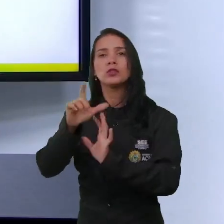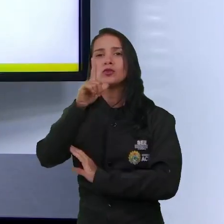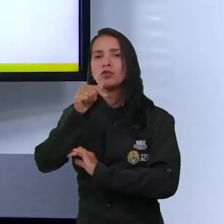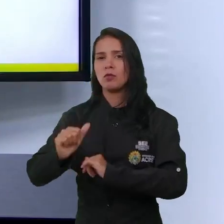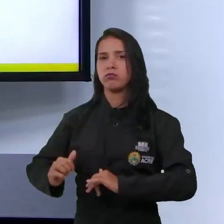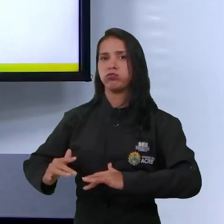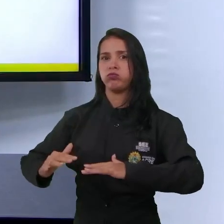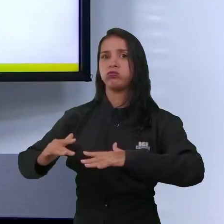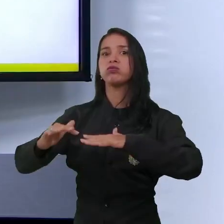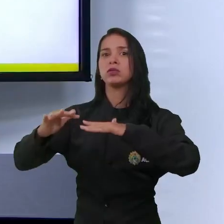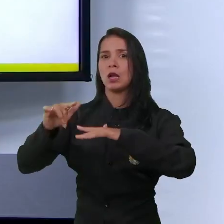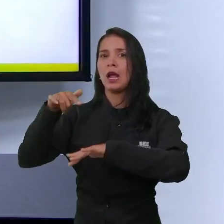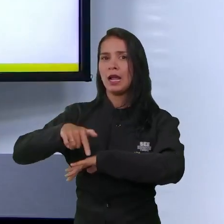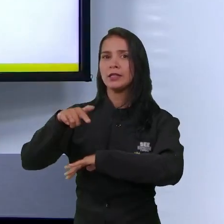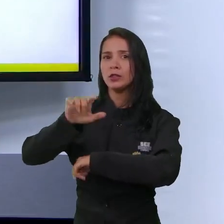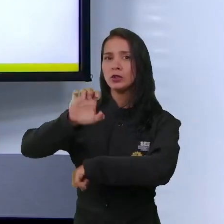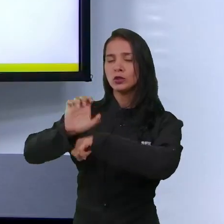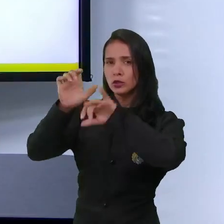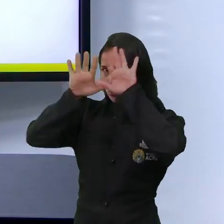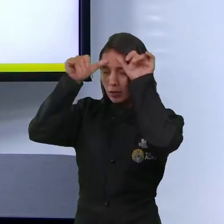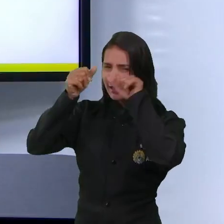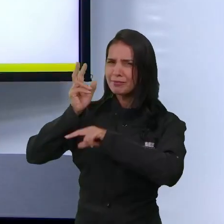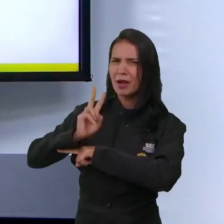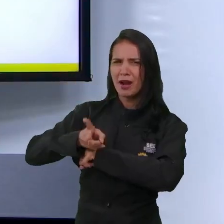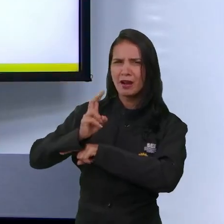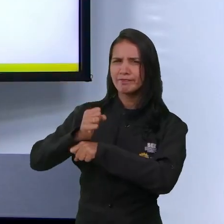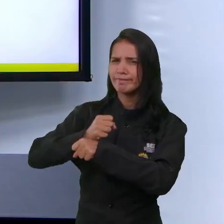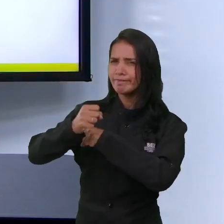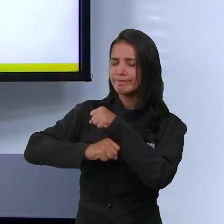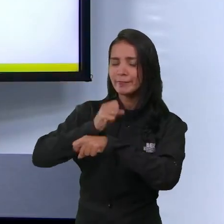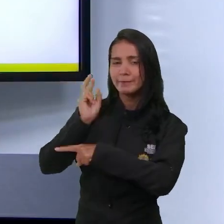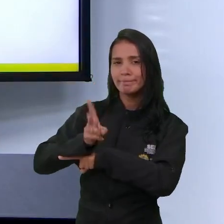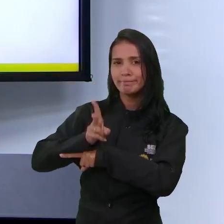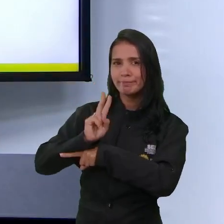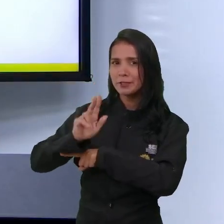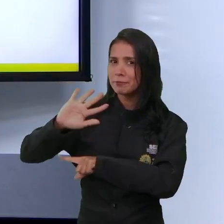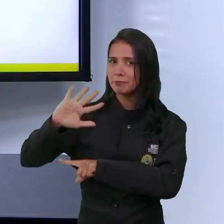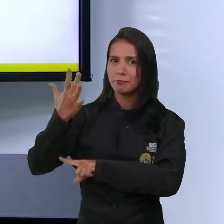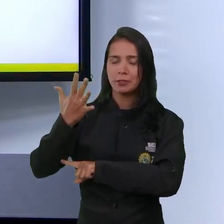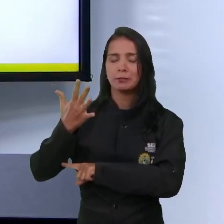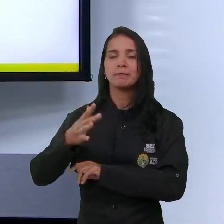estado, que infelizmente acontece todos os anos, no início do ano, e aí